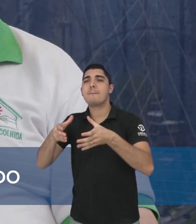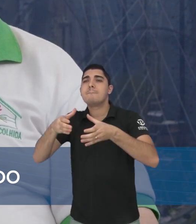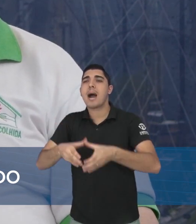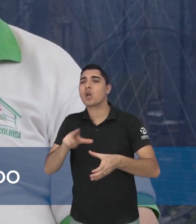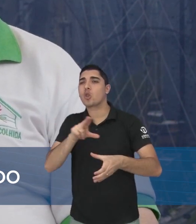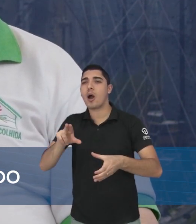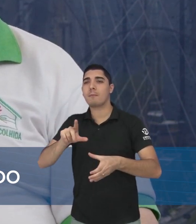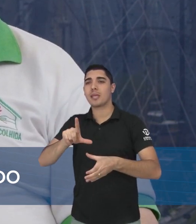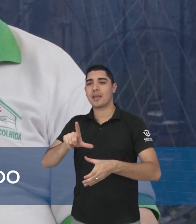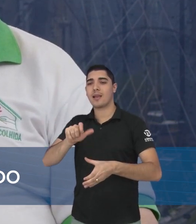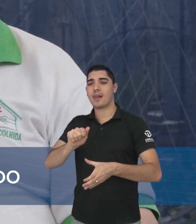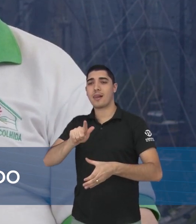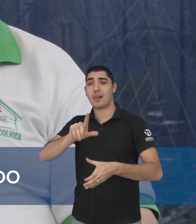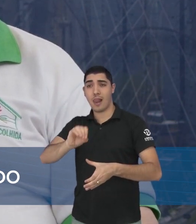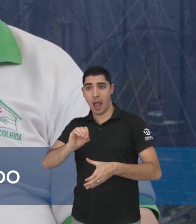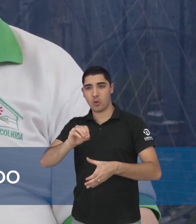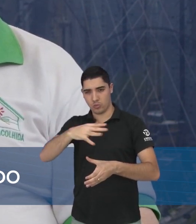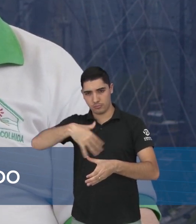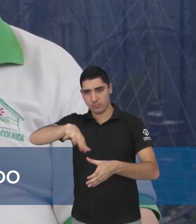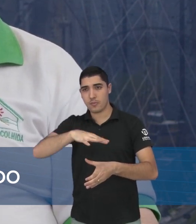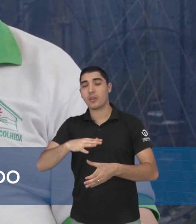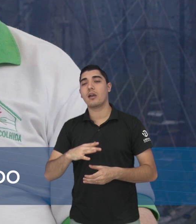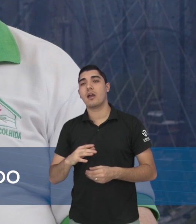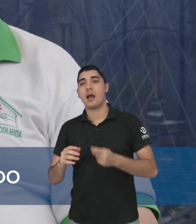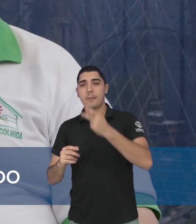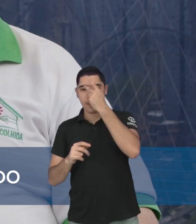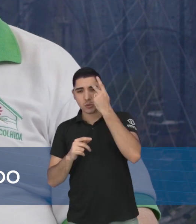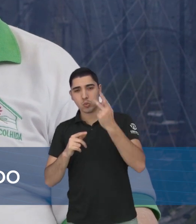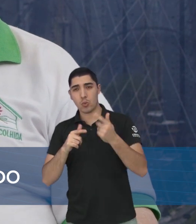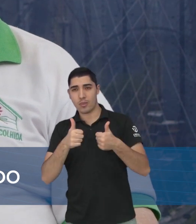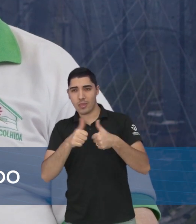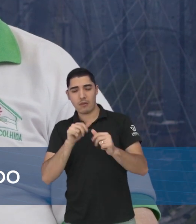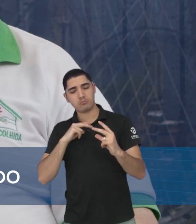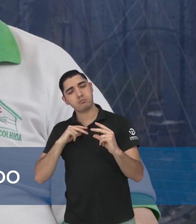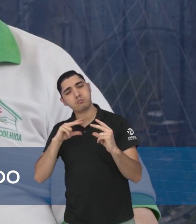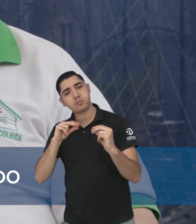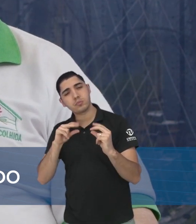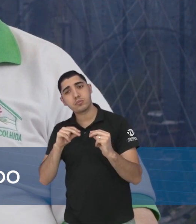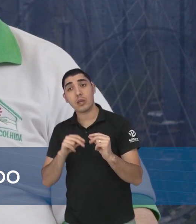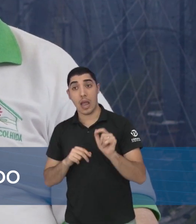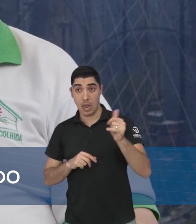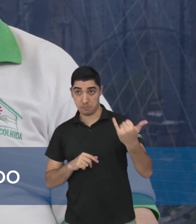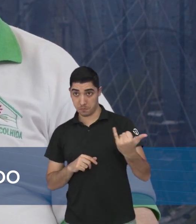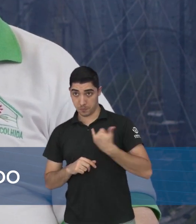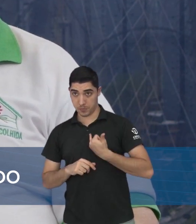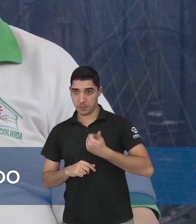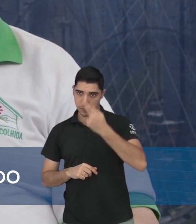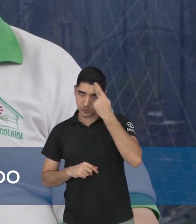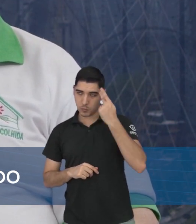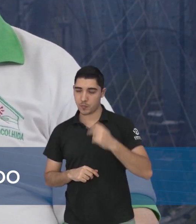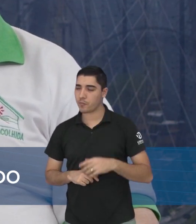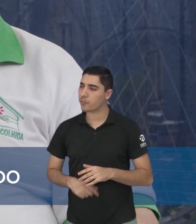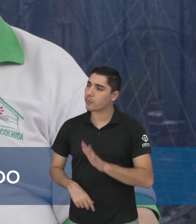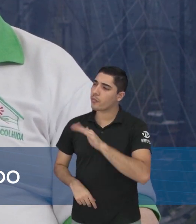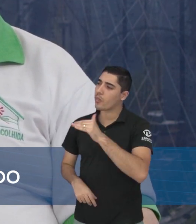prejudicado, uma liderança de lá, e ela me falava assim,